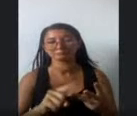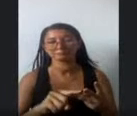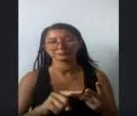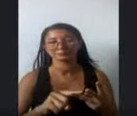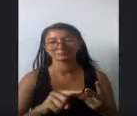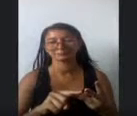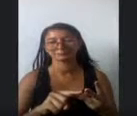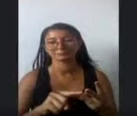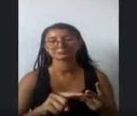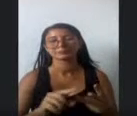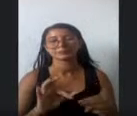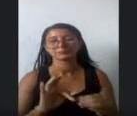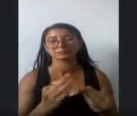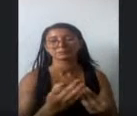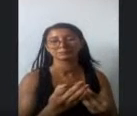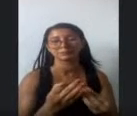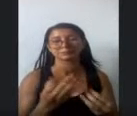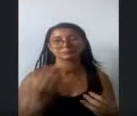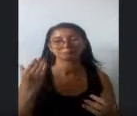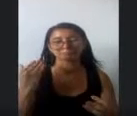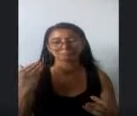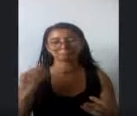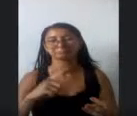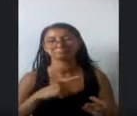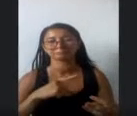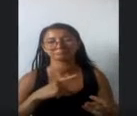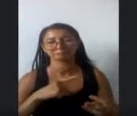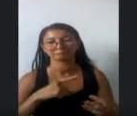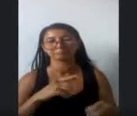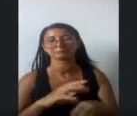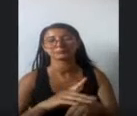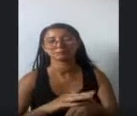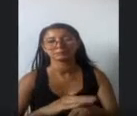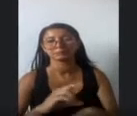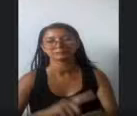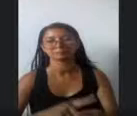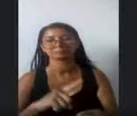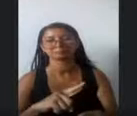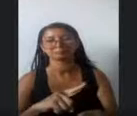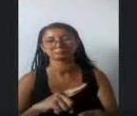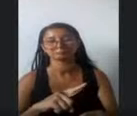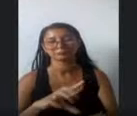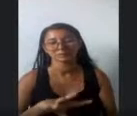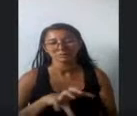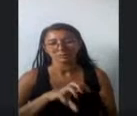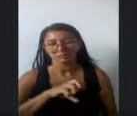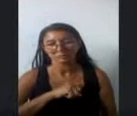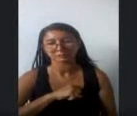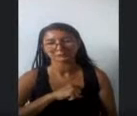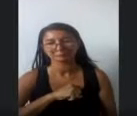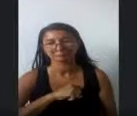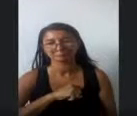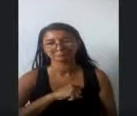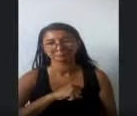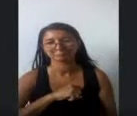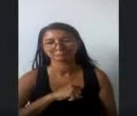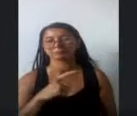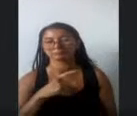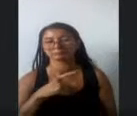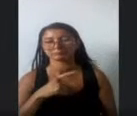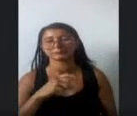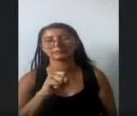poderia dizer que o histórico de IST aumentou em 4 vezes o risco de contrair IST? Ou de contrair a sífilis,